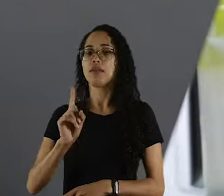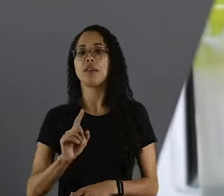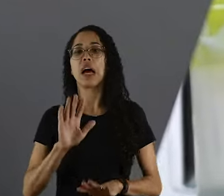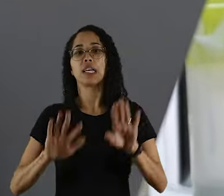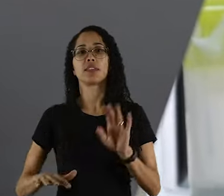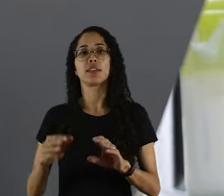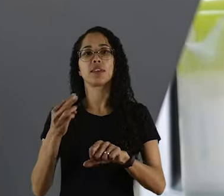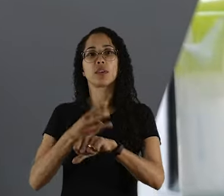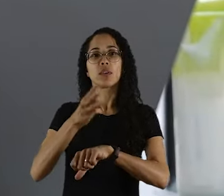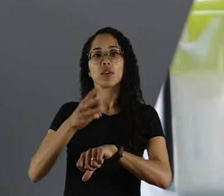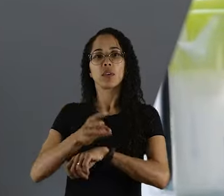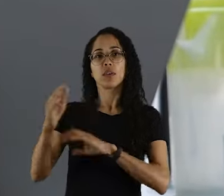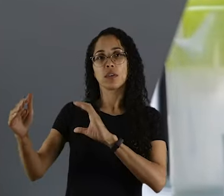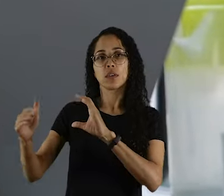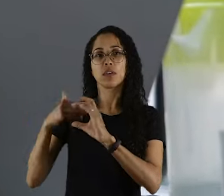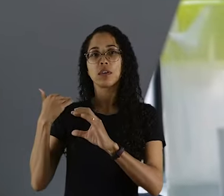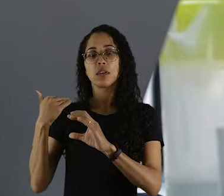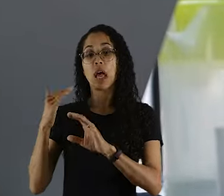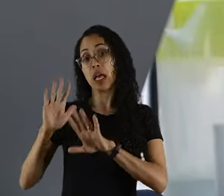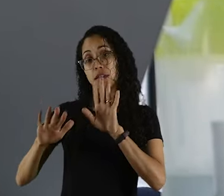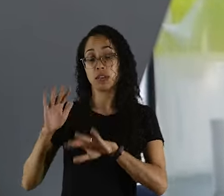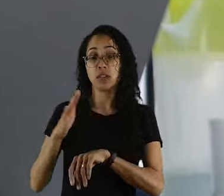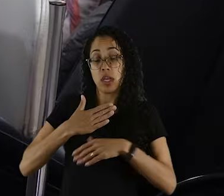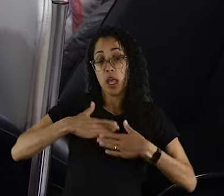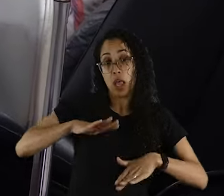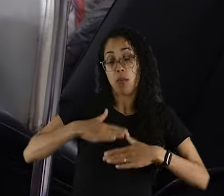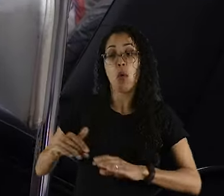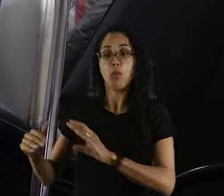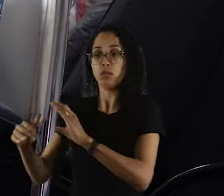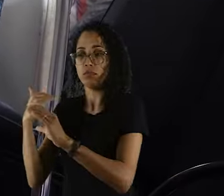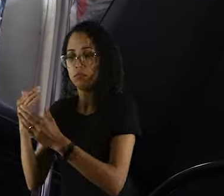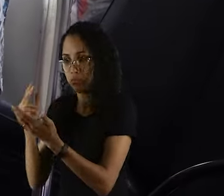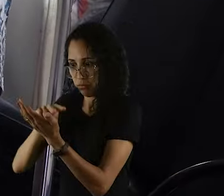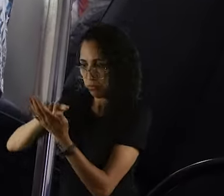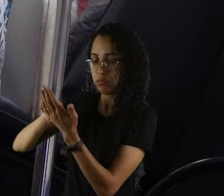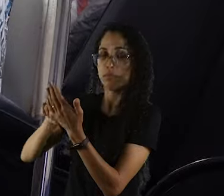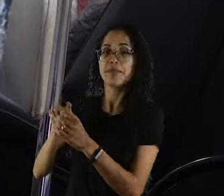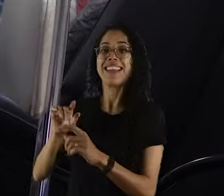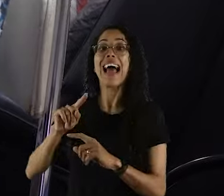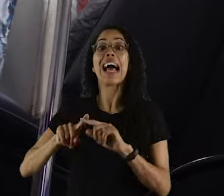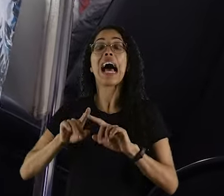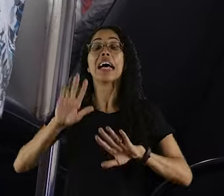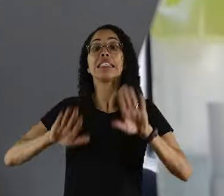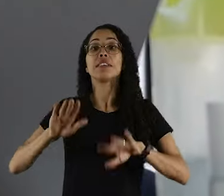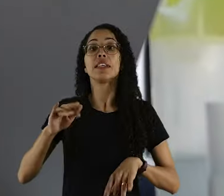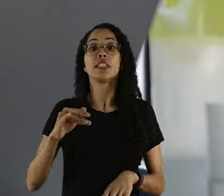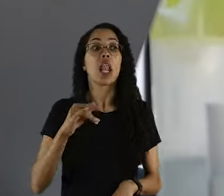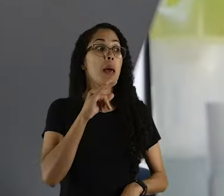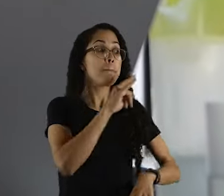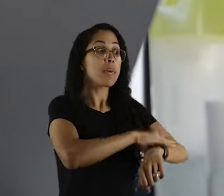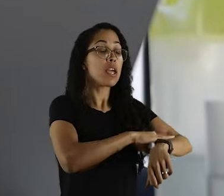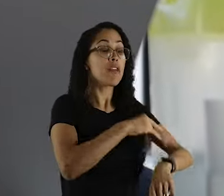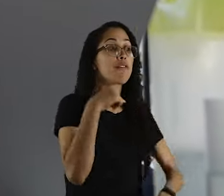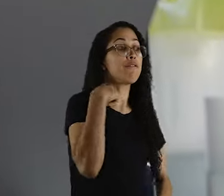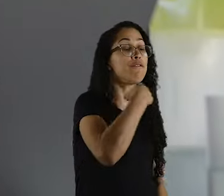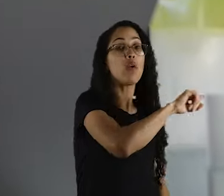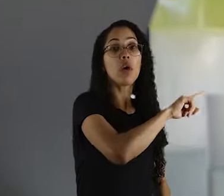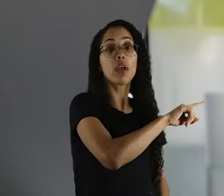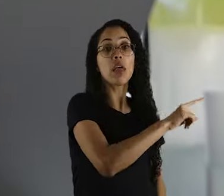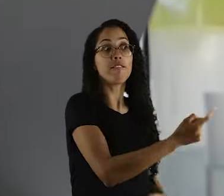zap, aí quando a coisa fica mais calma eu vejo o zap, o que é esquisito. Já teve vez de eu ir no banheiro, quando eu voltar a bolsa ter